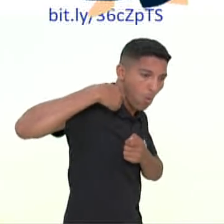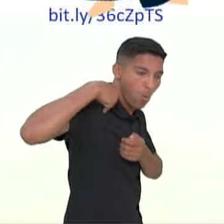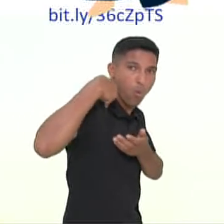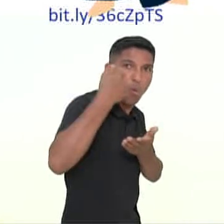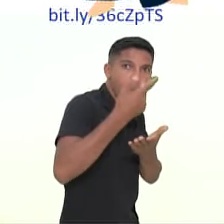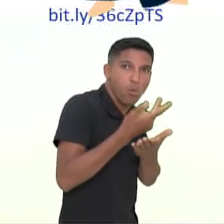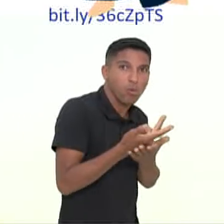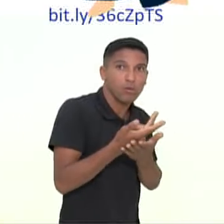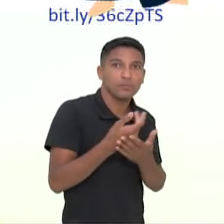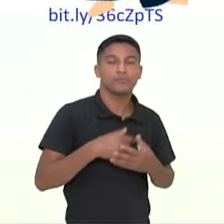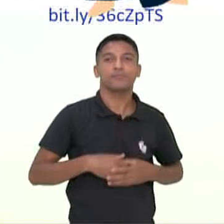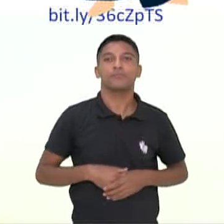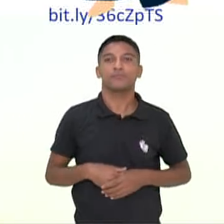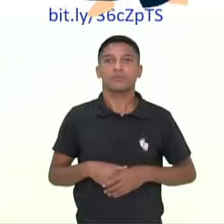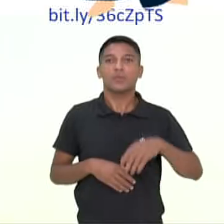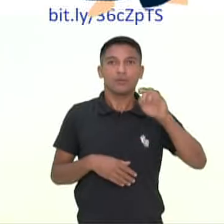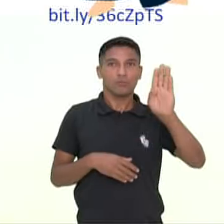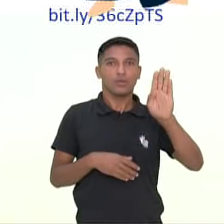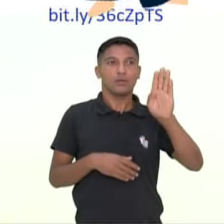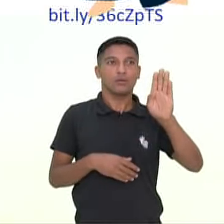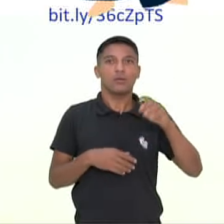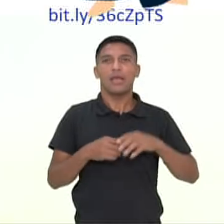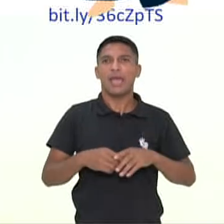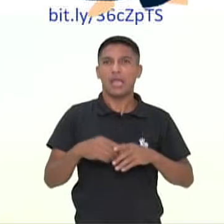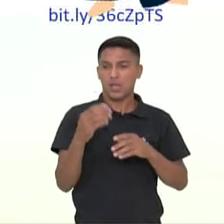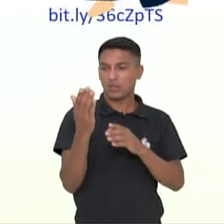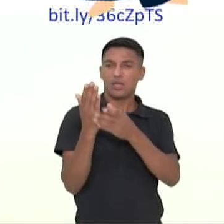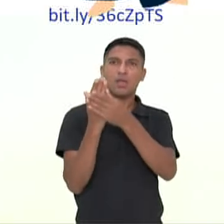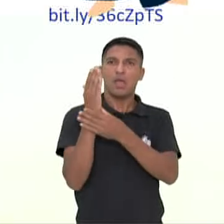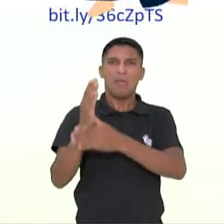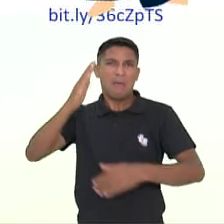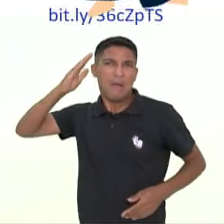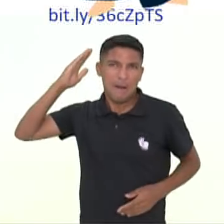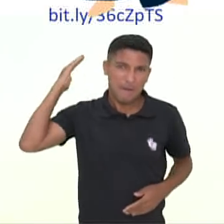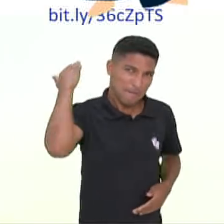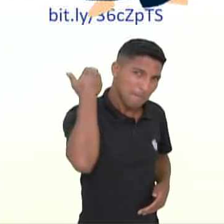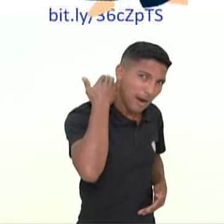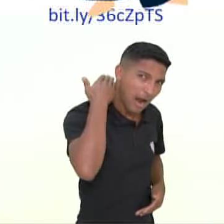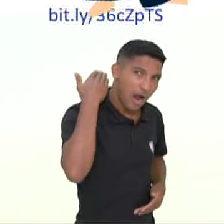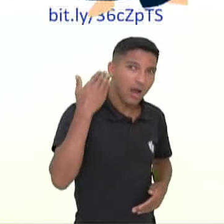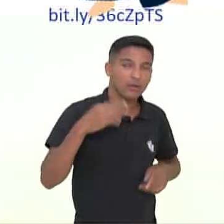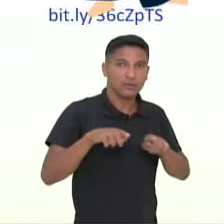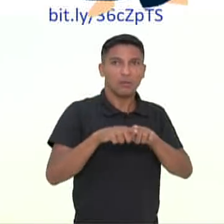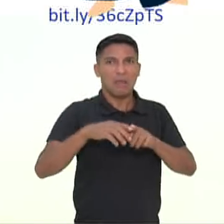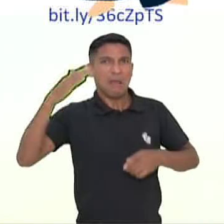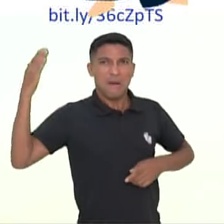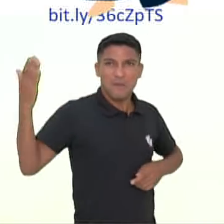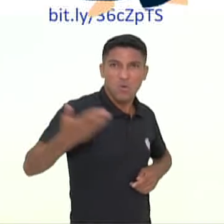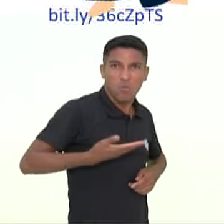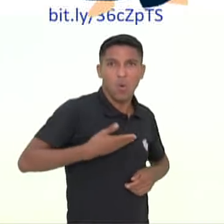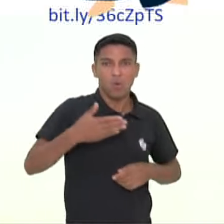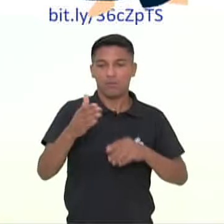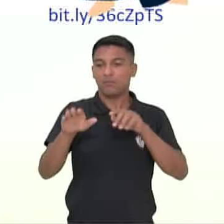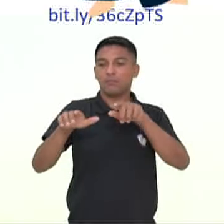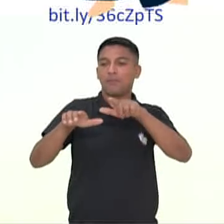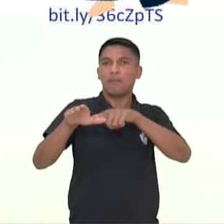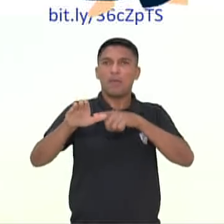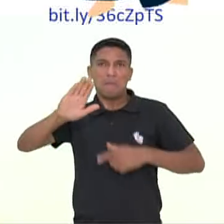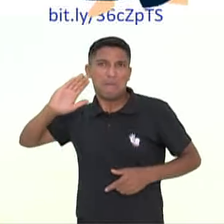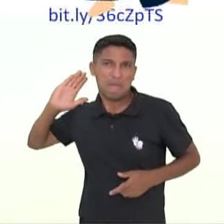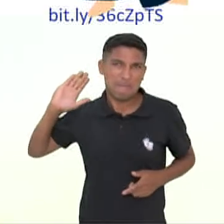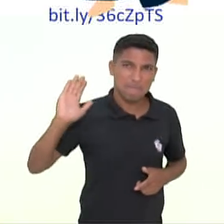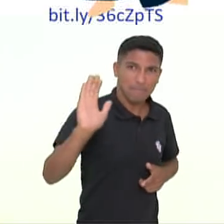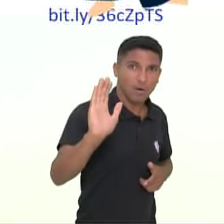desferir golpes com o uso das mãos e dos pés no tronco e na cabeça do adversário. Alternativa C, agarrar